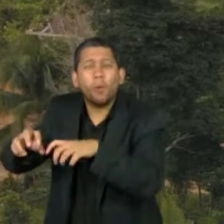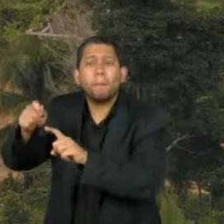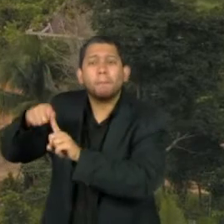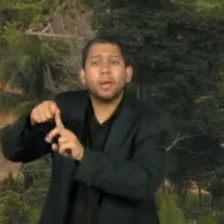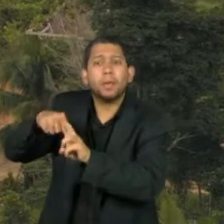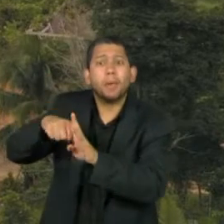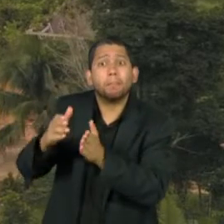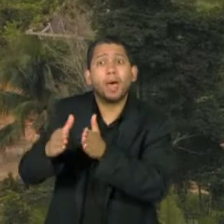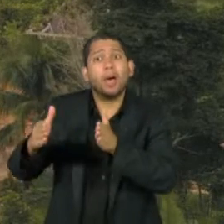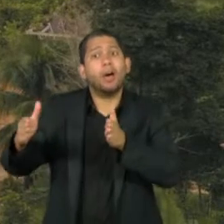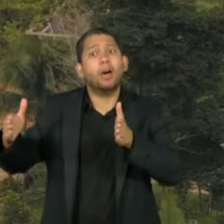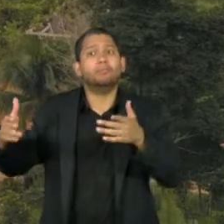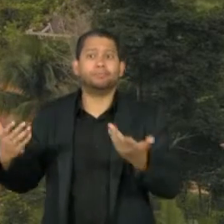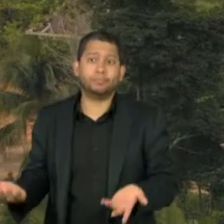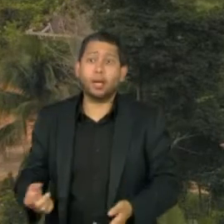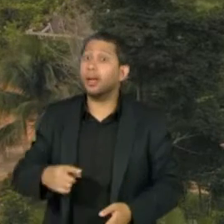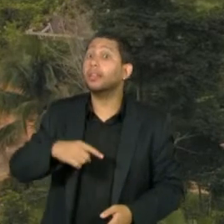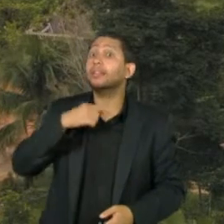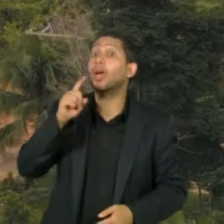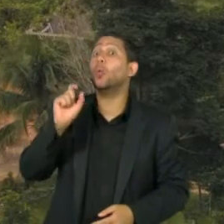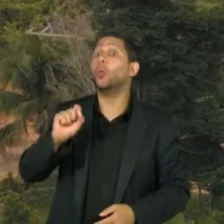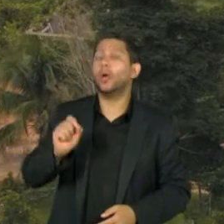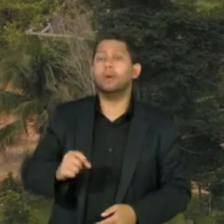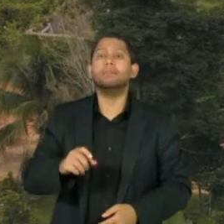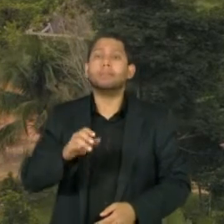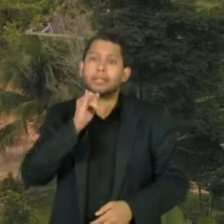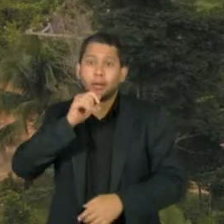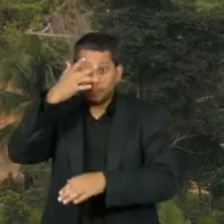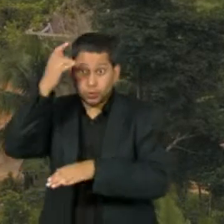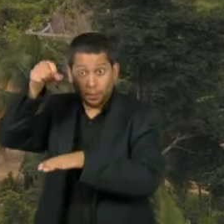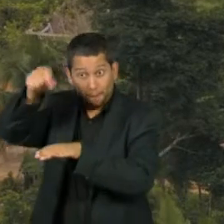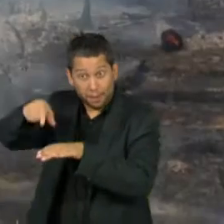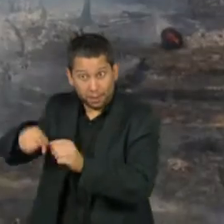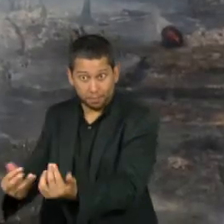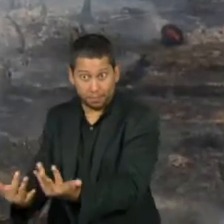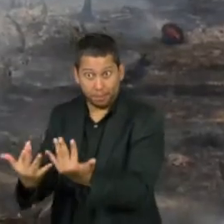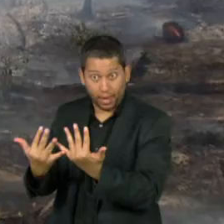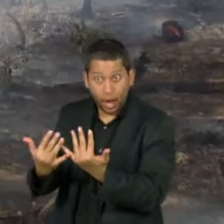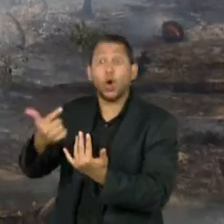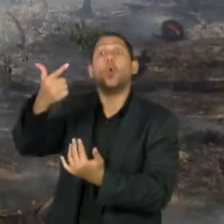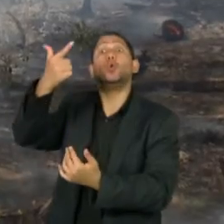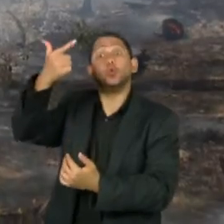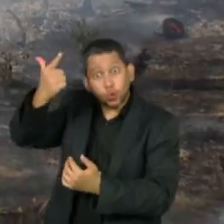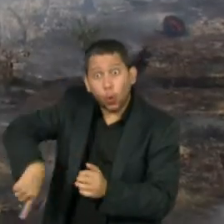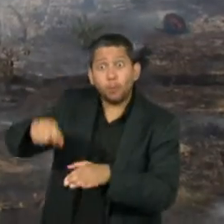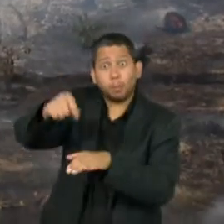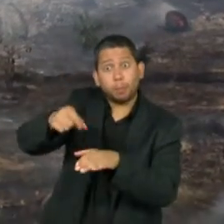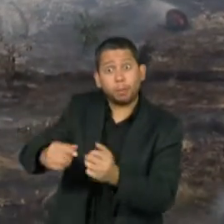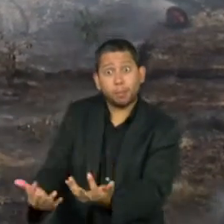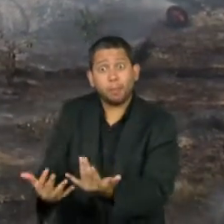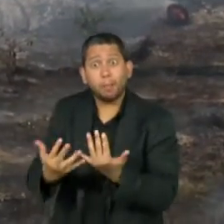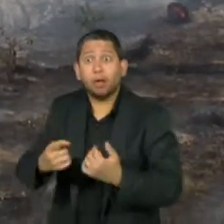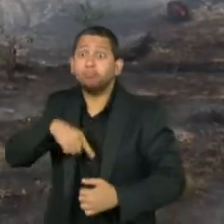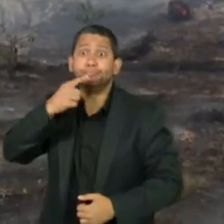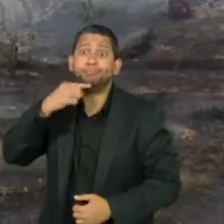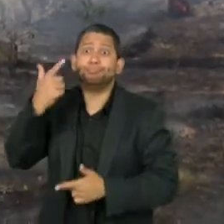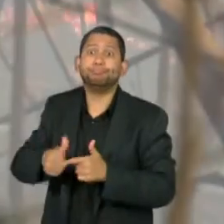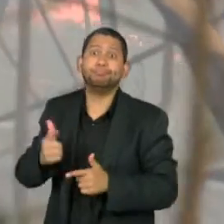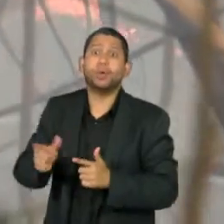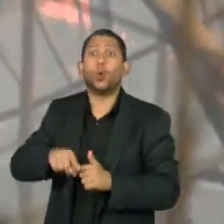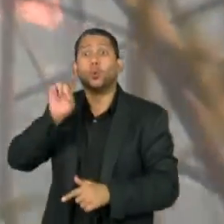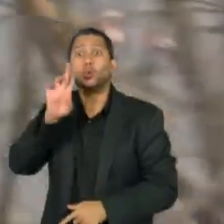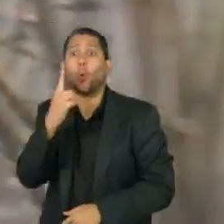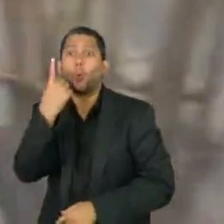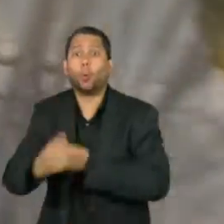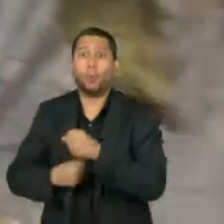está inviabilizando, por exemplo, a chamada segunda safra, né, de produção agrícola. O estudo do IPAM registrou que a devastação